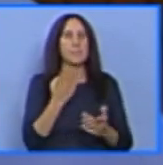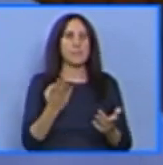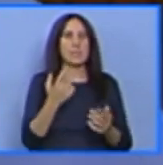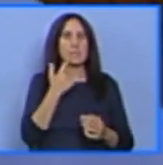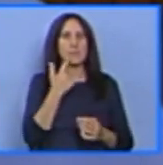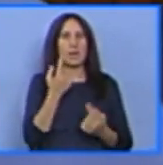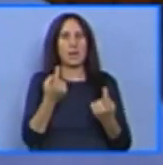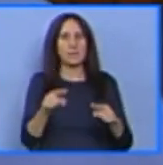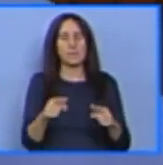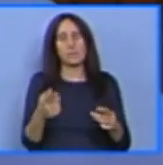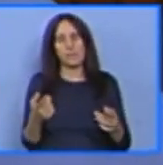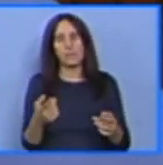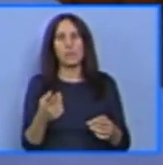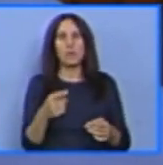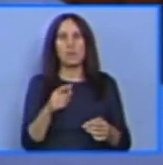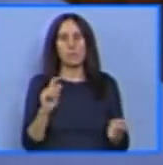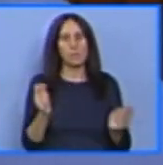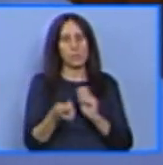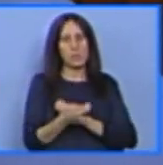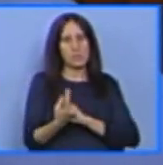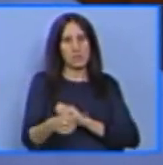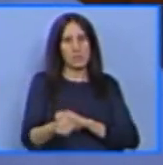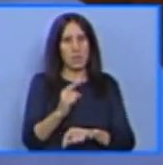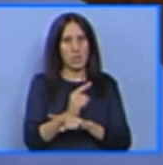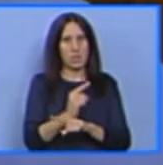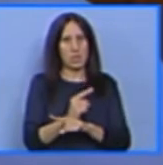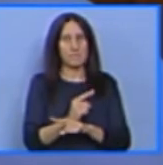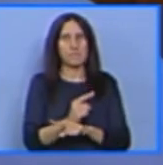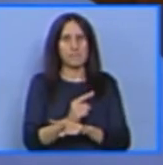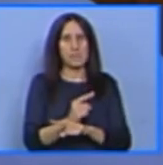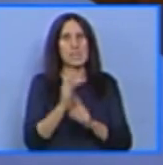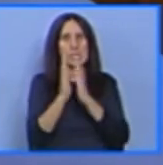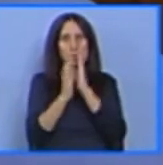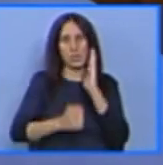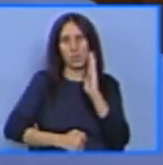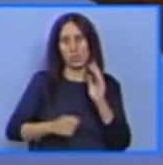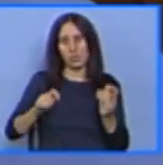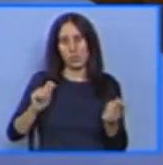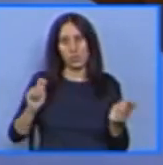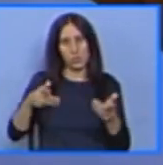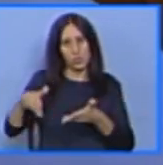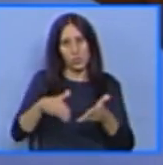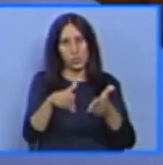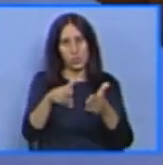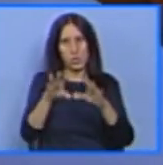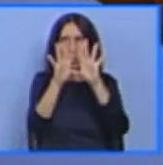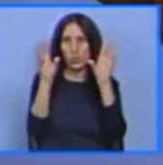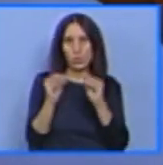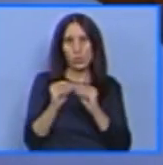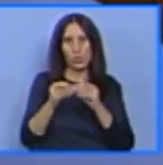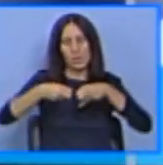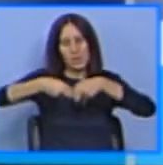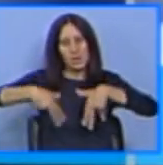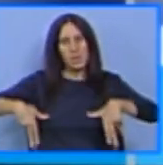aqui mudanças ao nível, digamos, das orientações ao nível da Igreja Católica como um todo, não é? Ao nível da hierarquia,